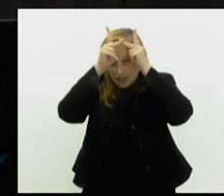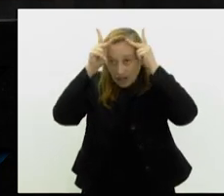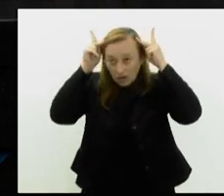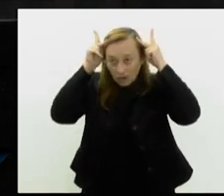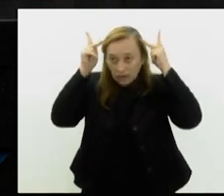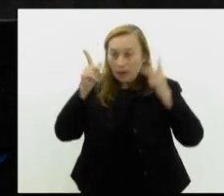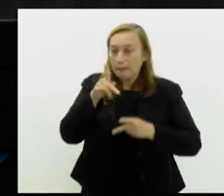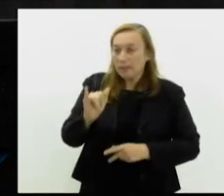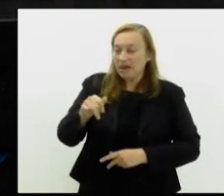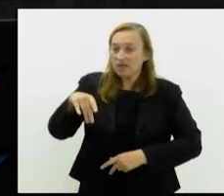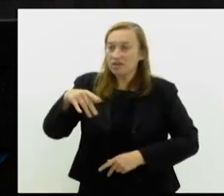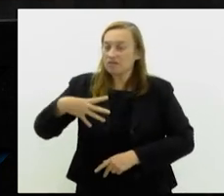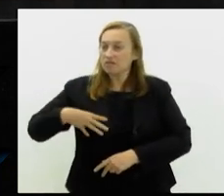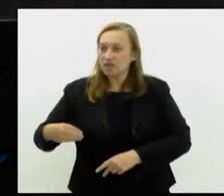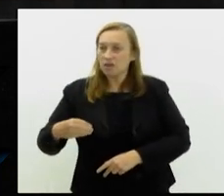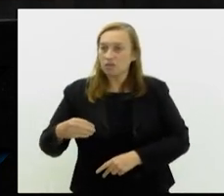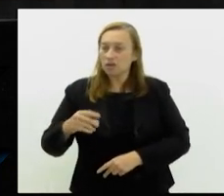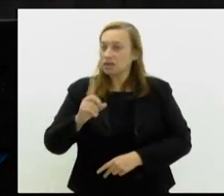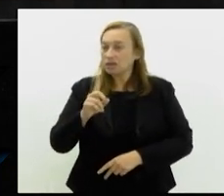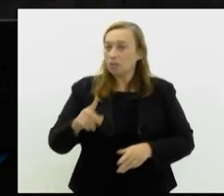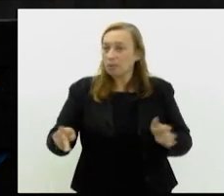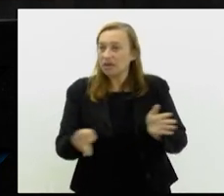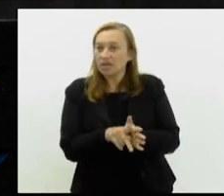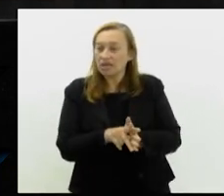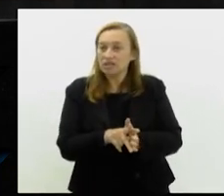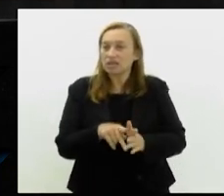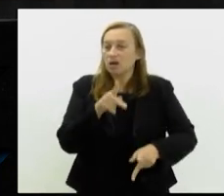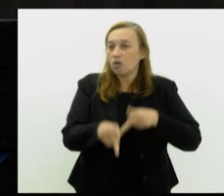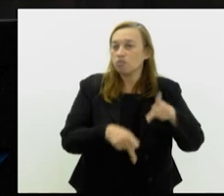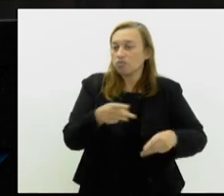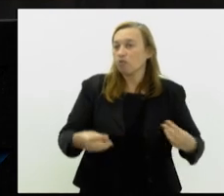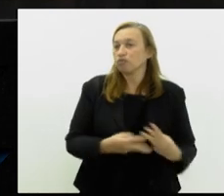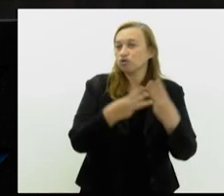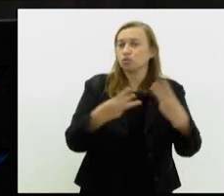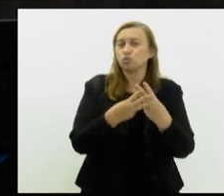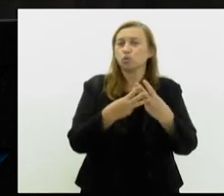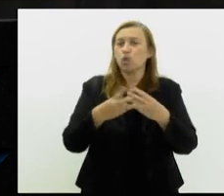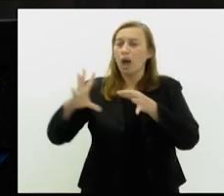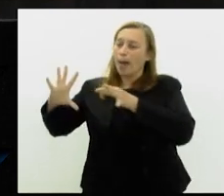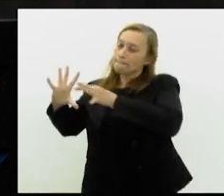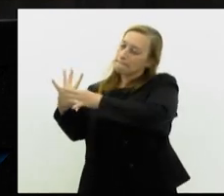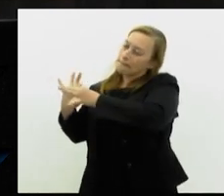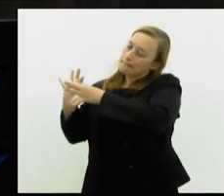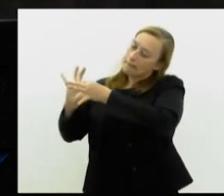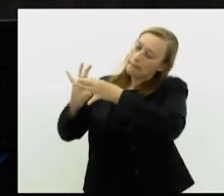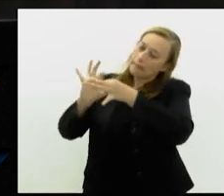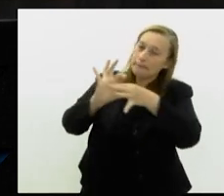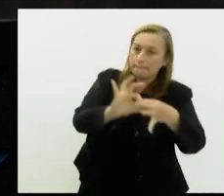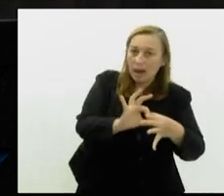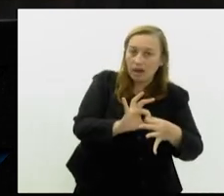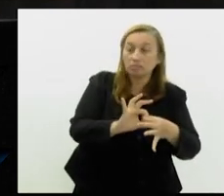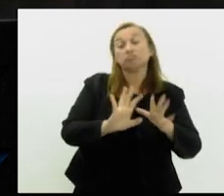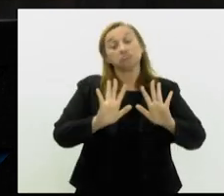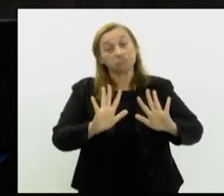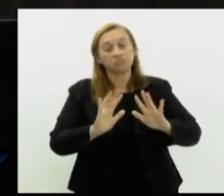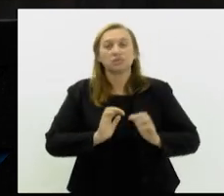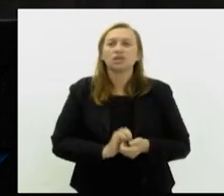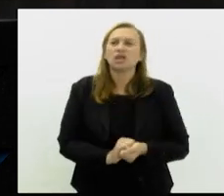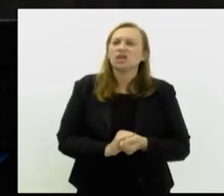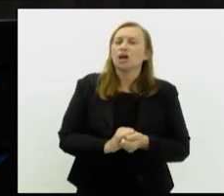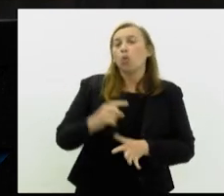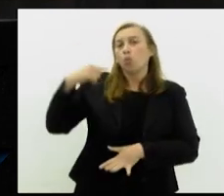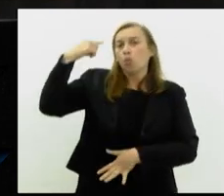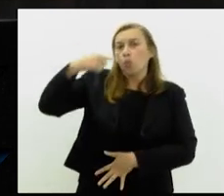não judeus dentro essa linha de raciocínio Talvez os